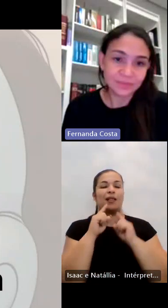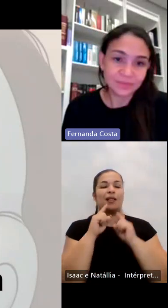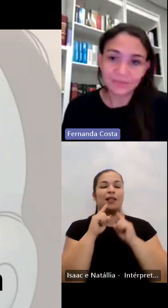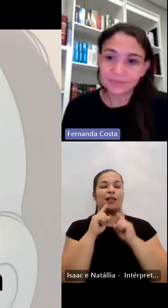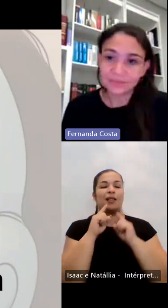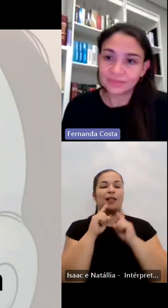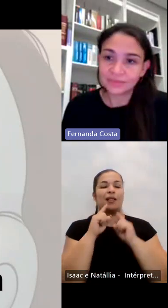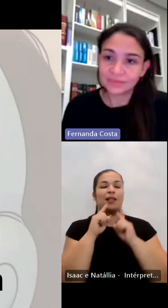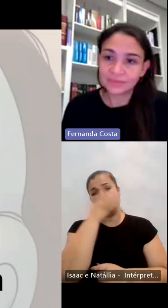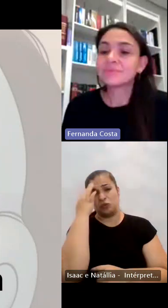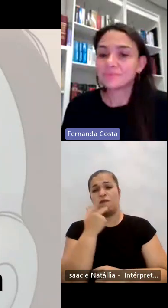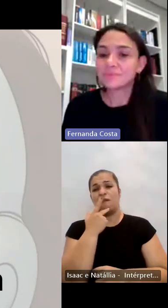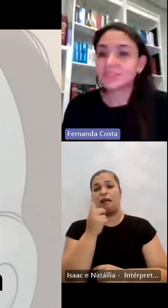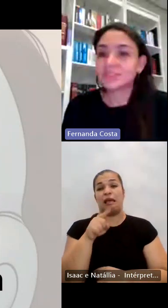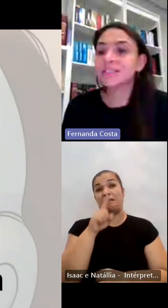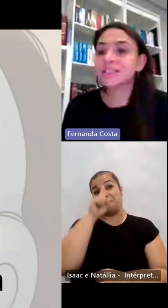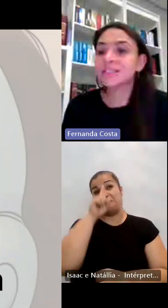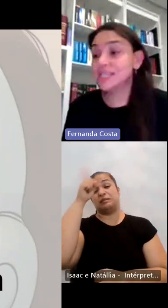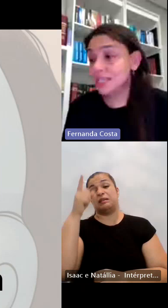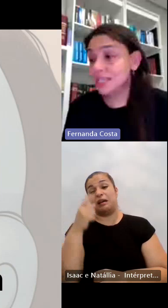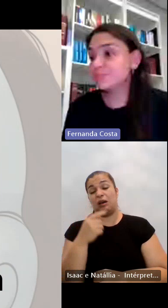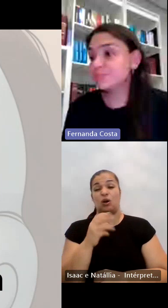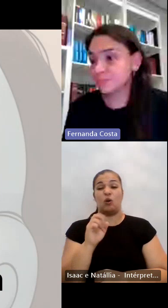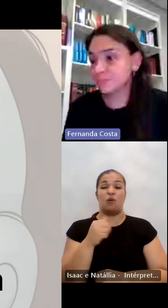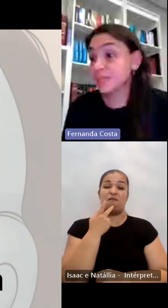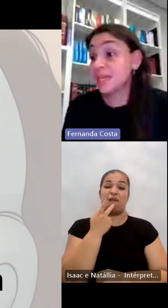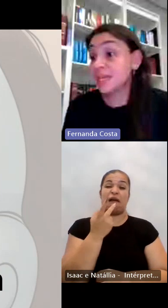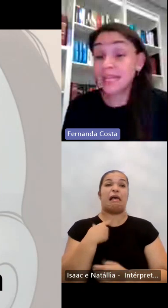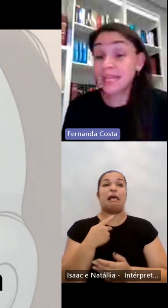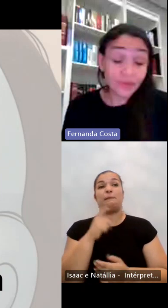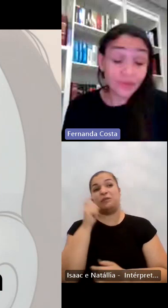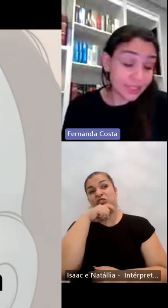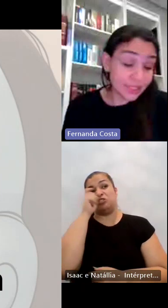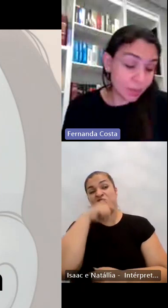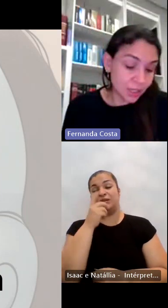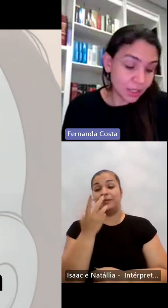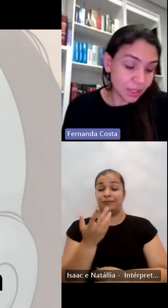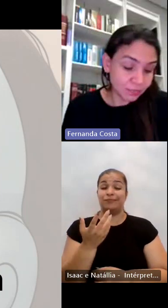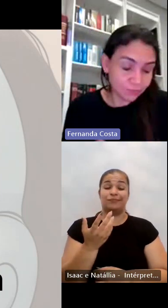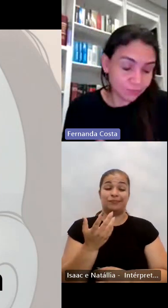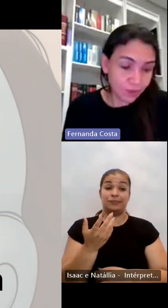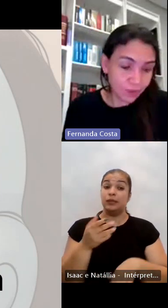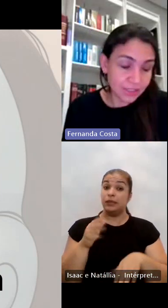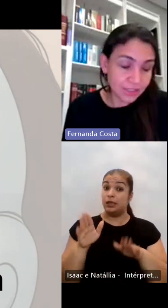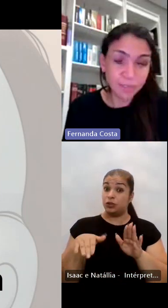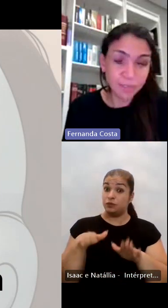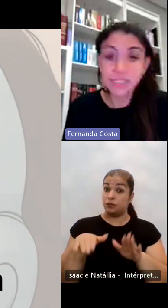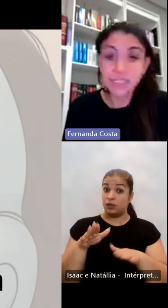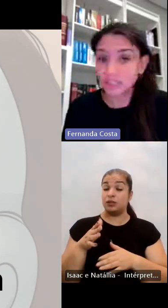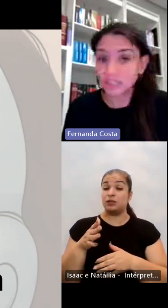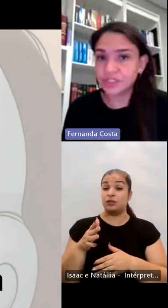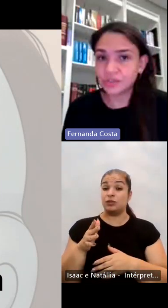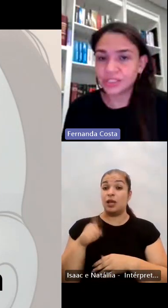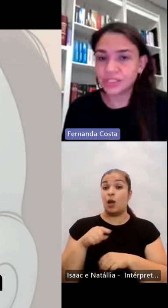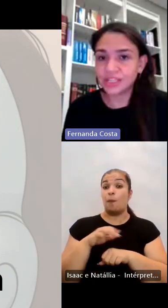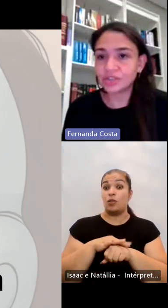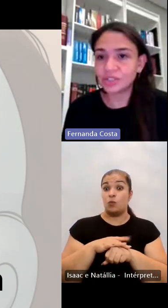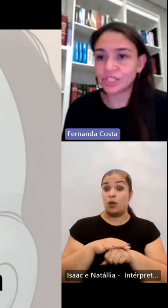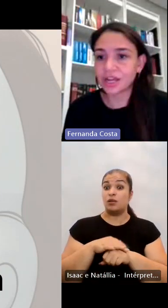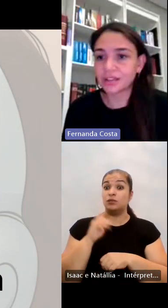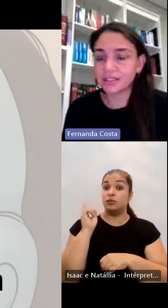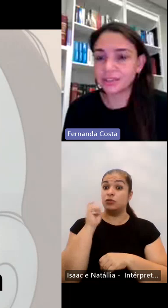normalmente criticam, né? Acham que é invenção, que é Sim, mentira, né? e às vezes é uma, vamos falar assim, né, uma doença até difícil de